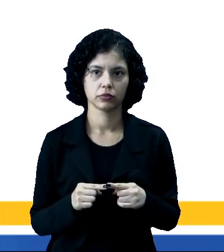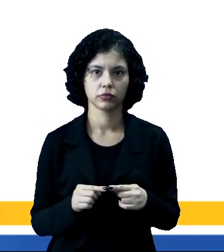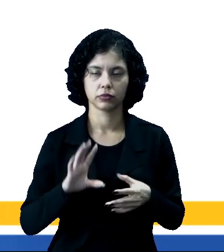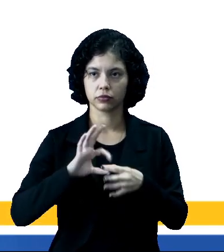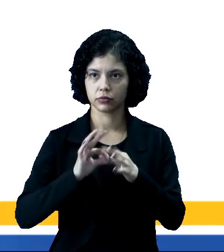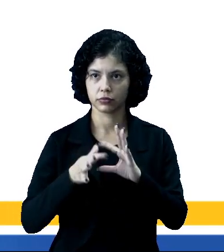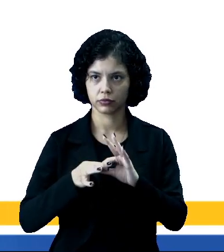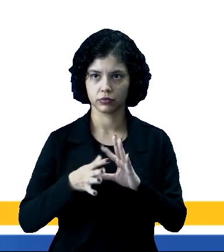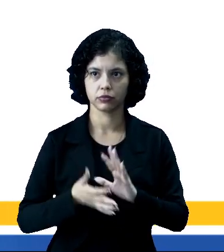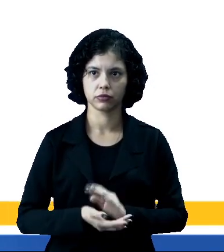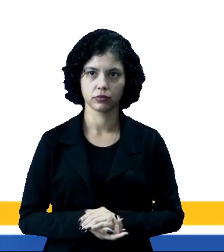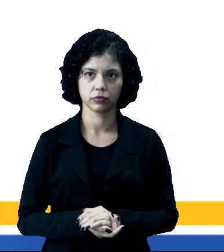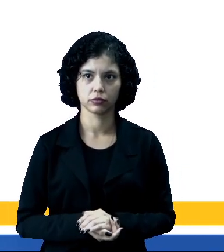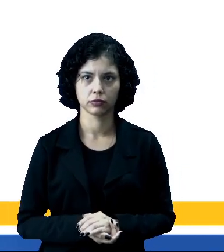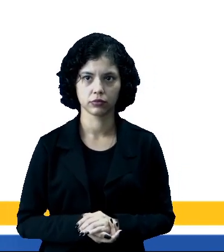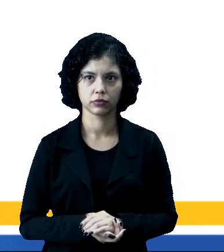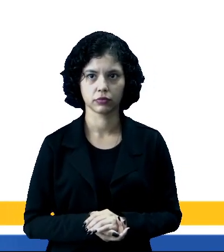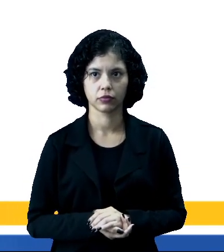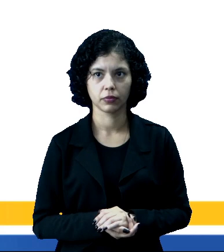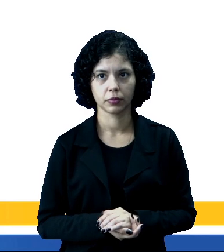o contexto.